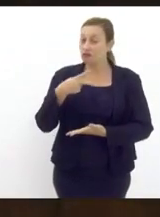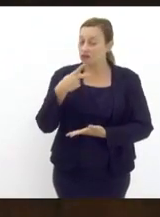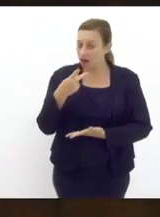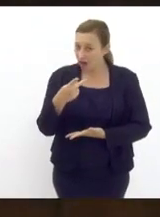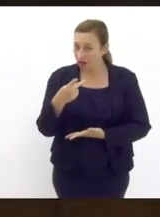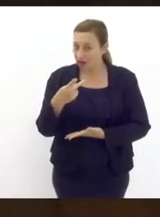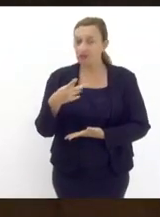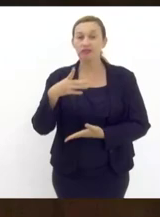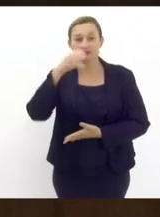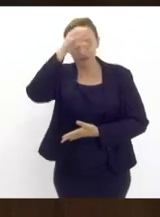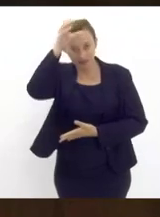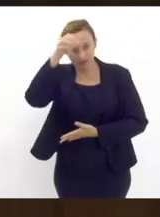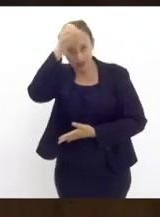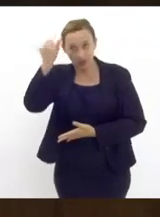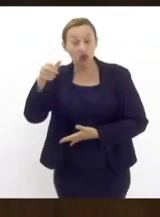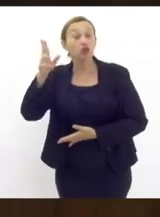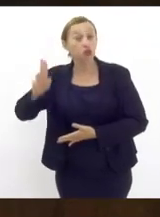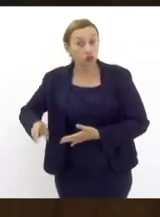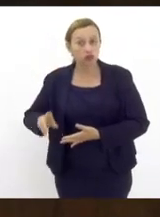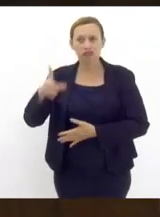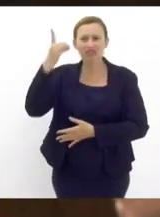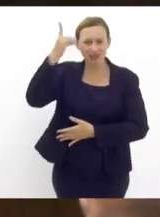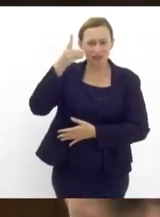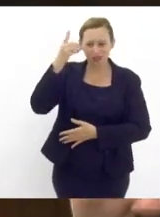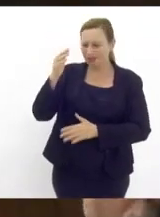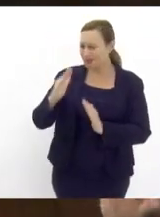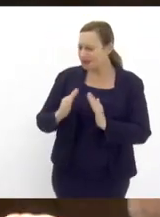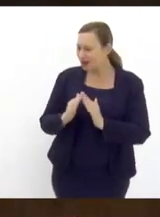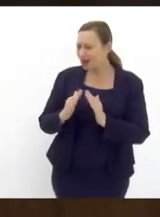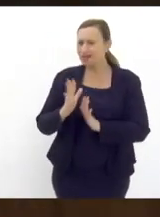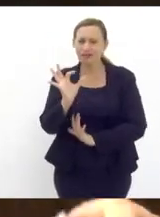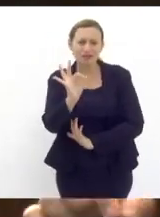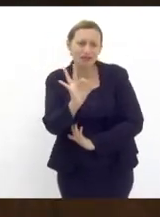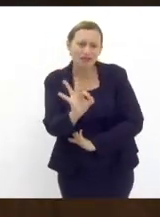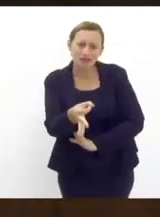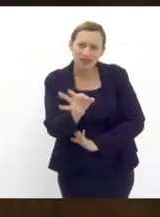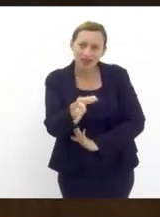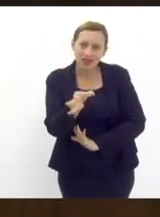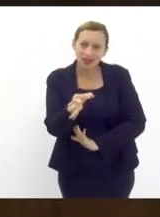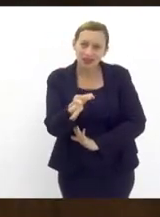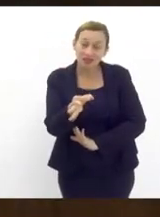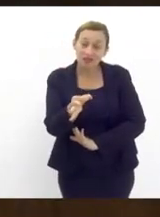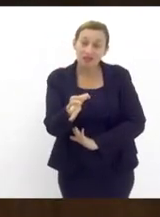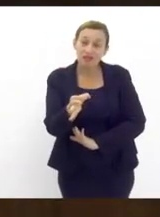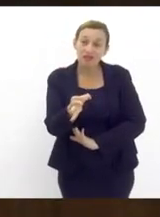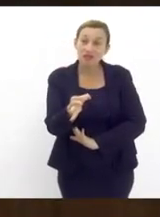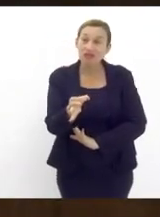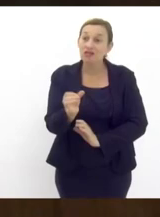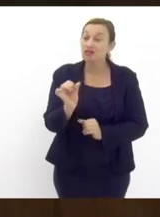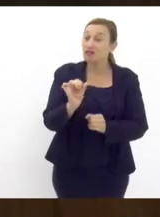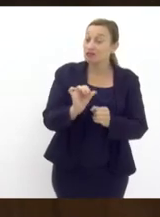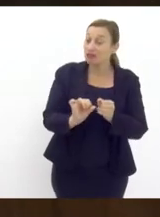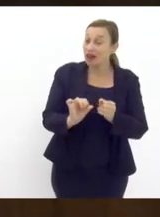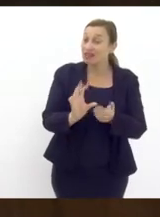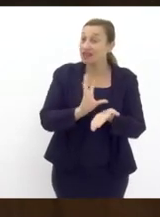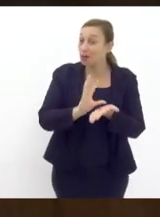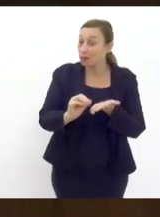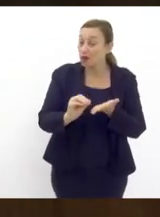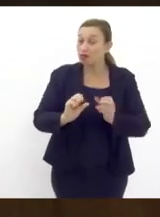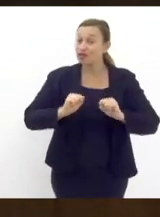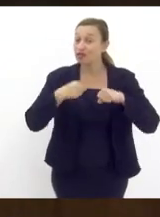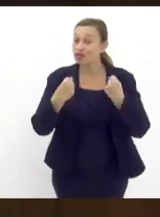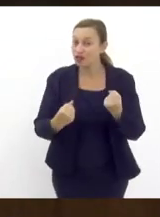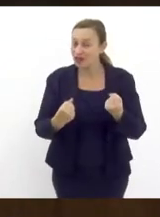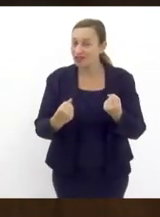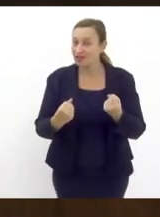deputada tia Ju vossa excelência é uma deputada nessa casa aqui de fato faz a pauta da defesa dos direitos